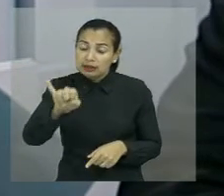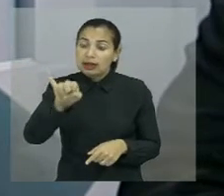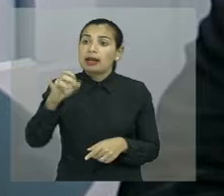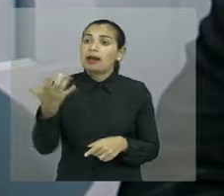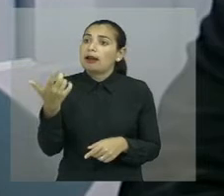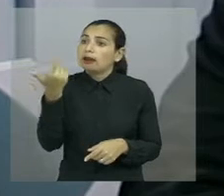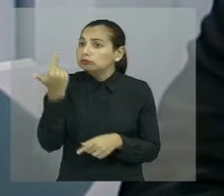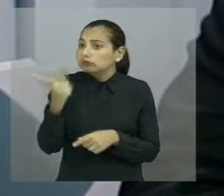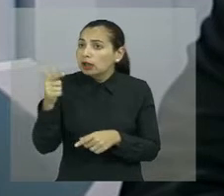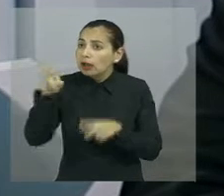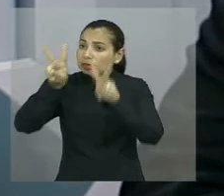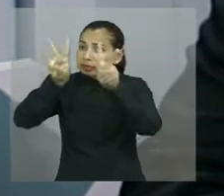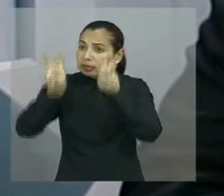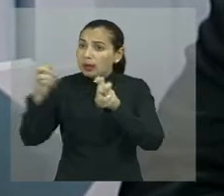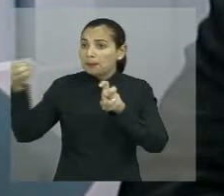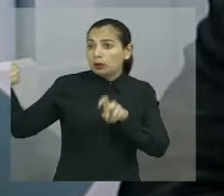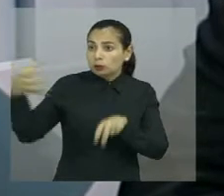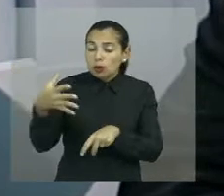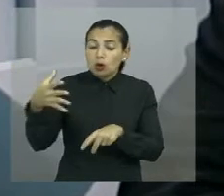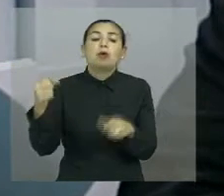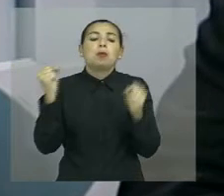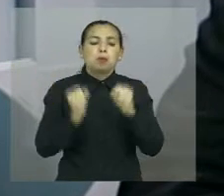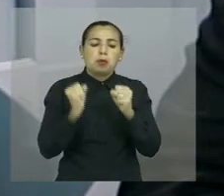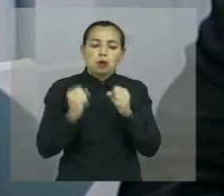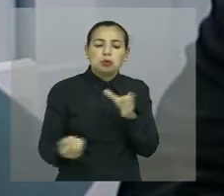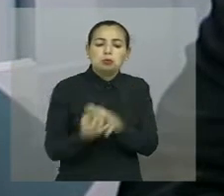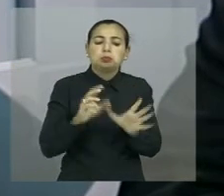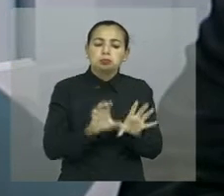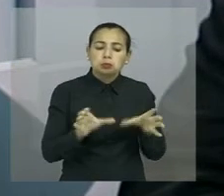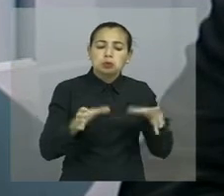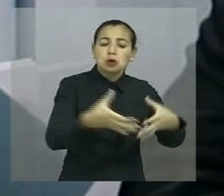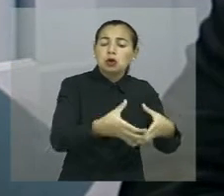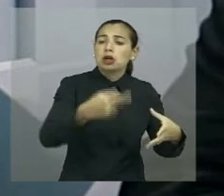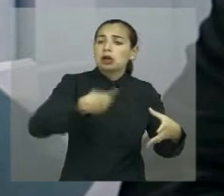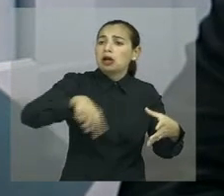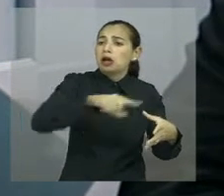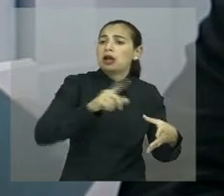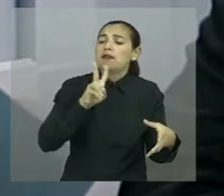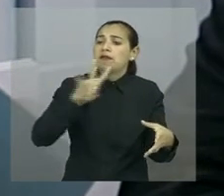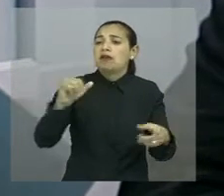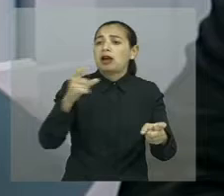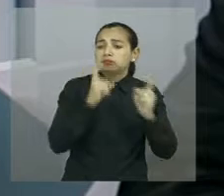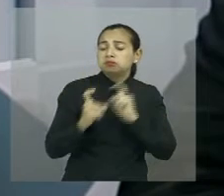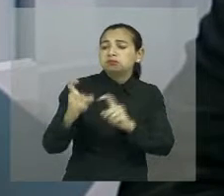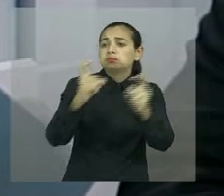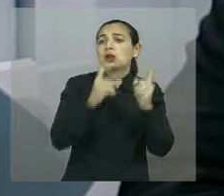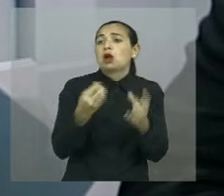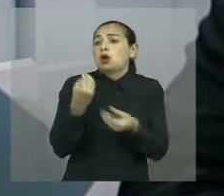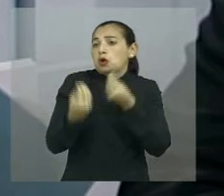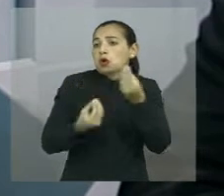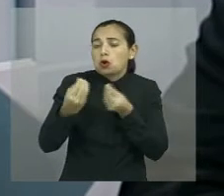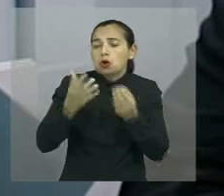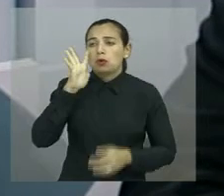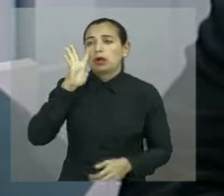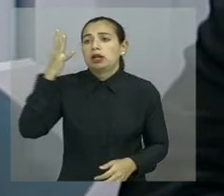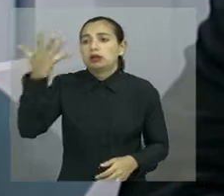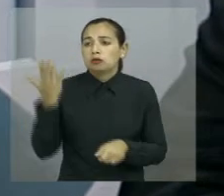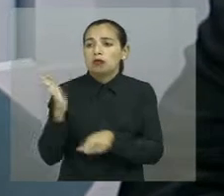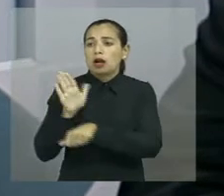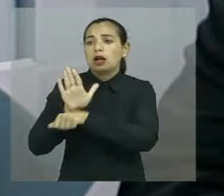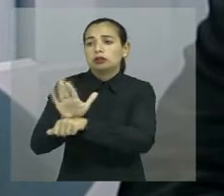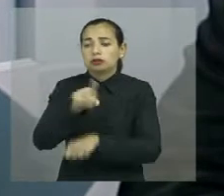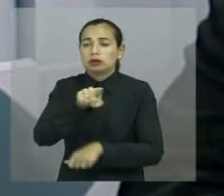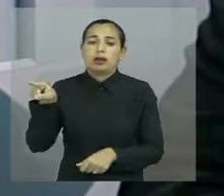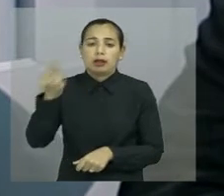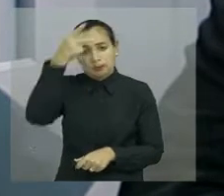existe uma comissão permanente que trata de maneira específica sobre aquele assunto, nós criamos uma comissão de negociação, e a partir